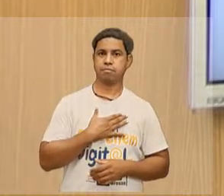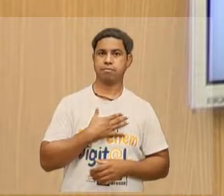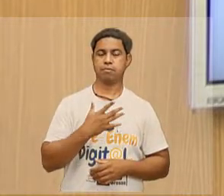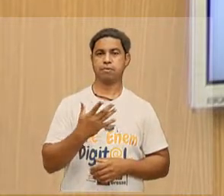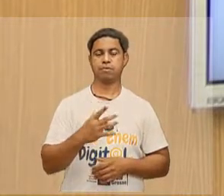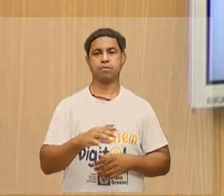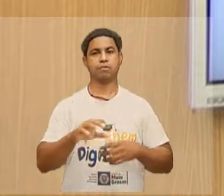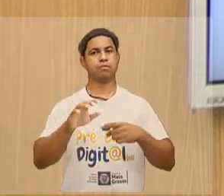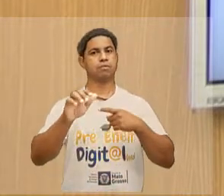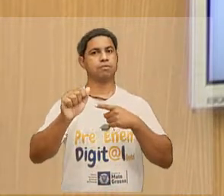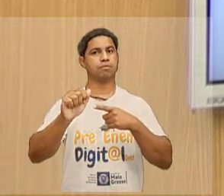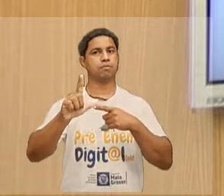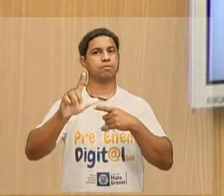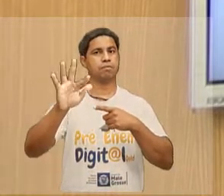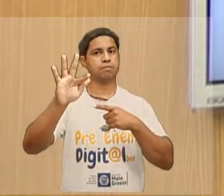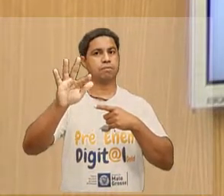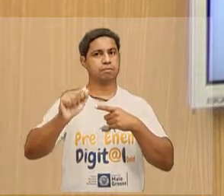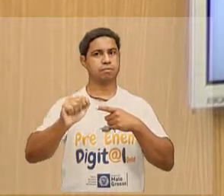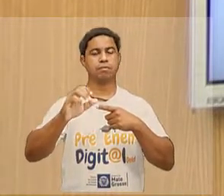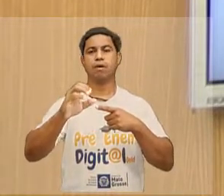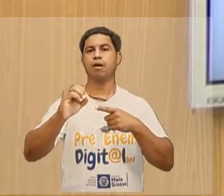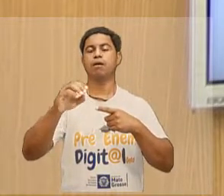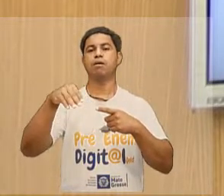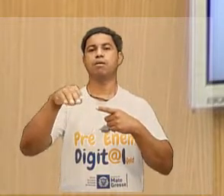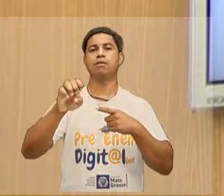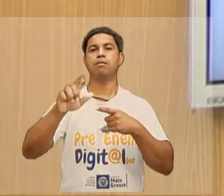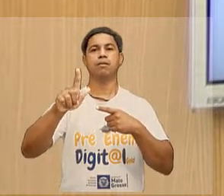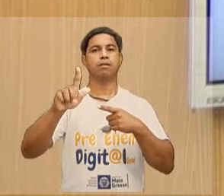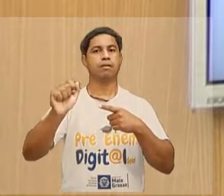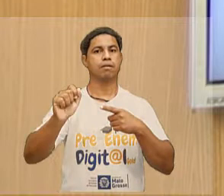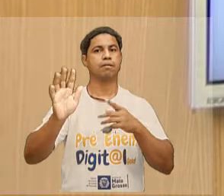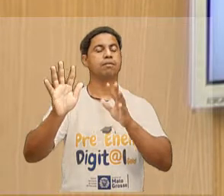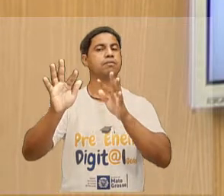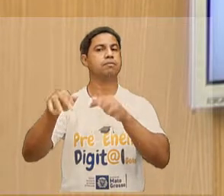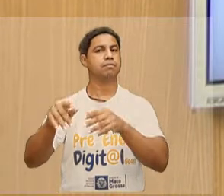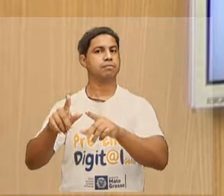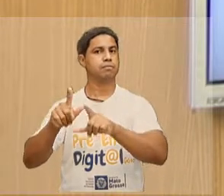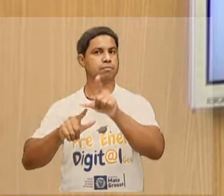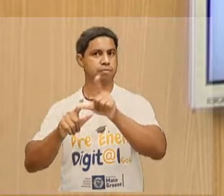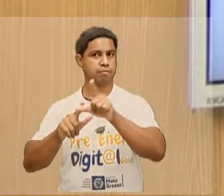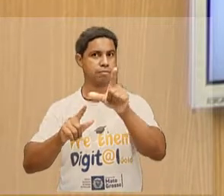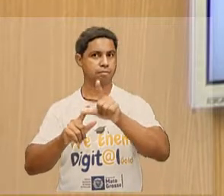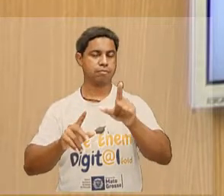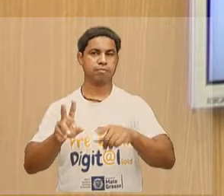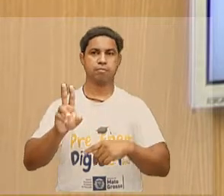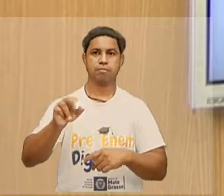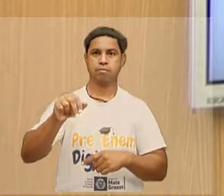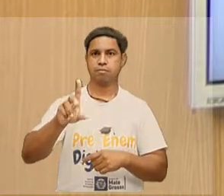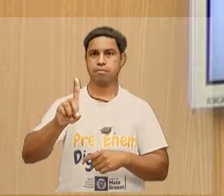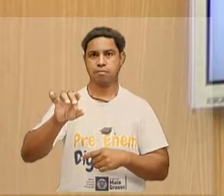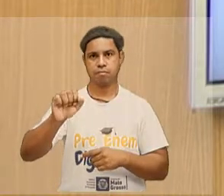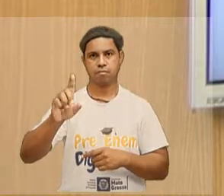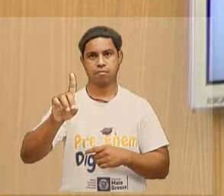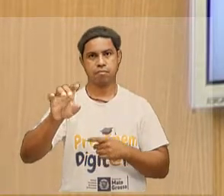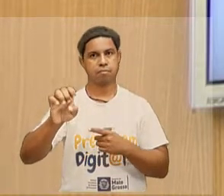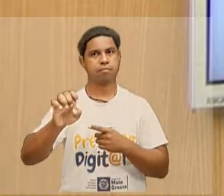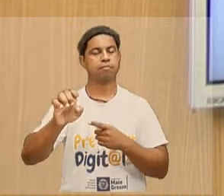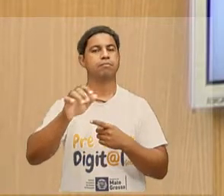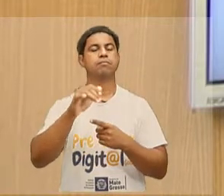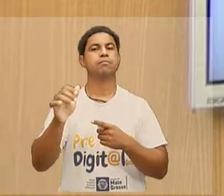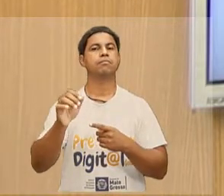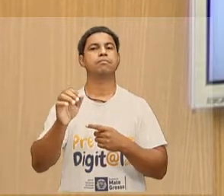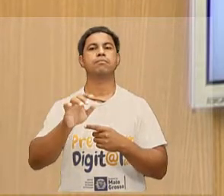está no alfabeto grego, é a última letra, é a unidade da resistência elétrica. Então R